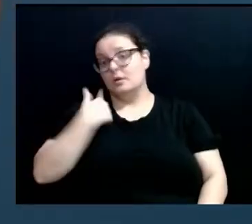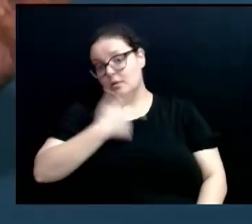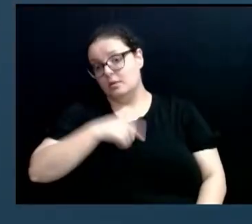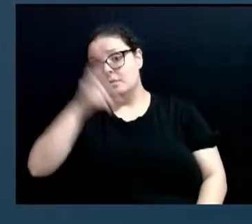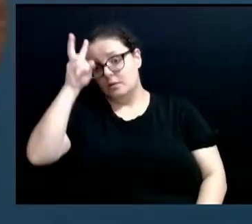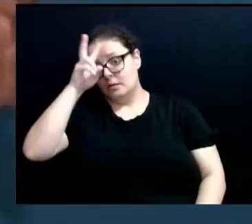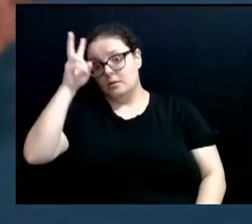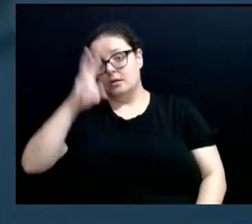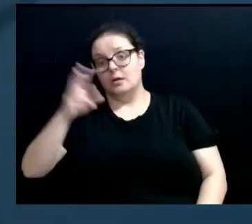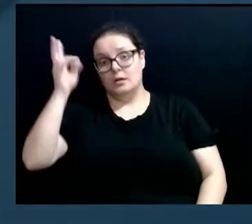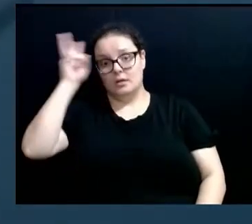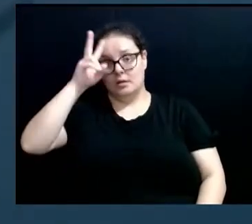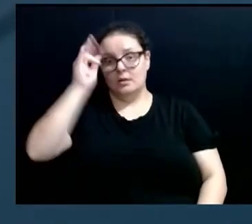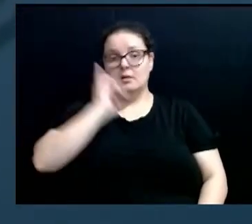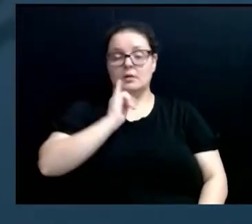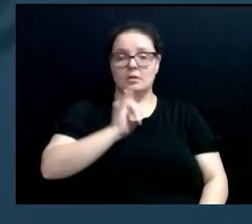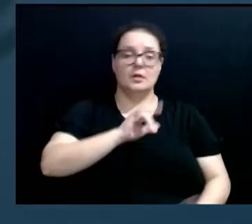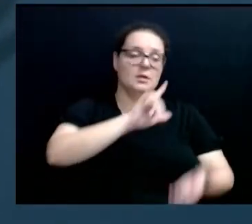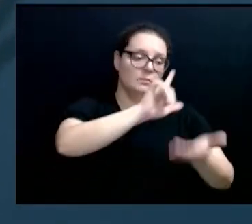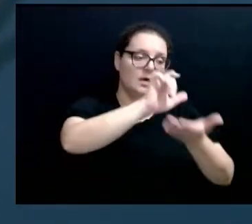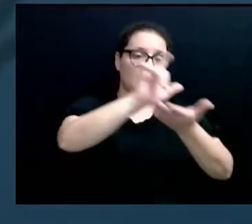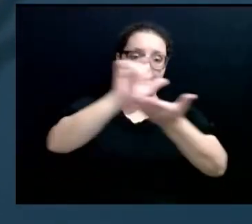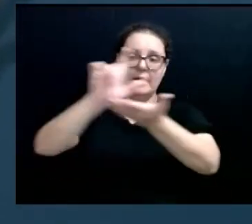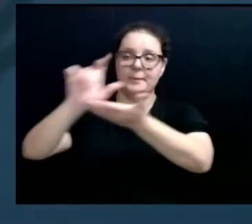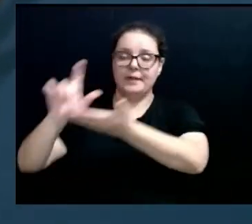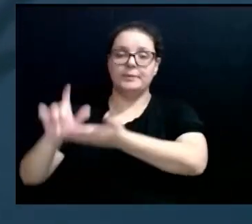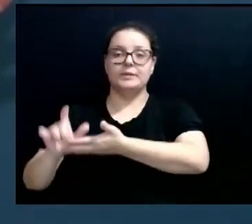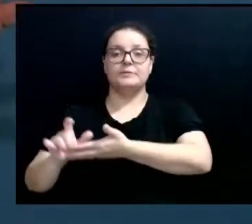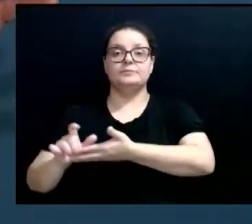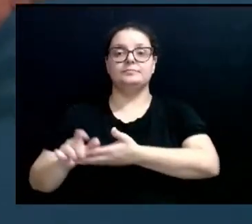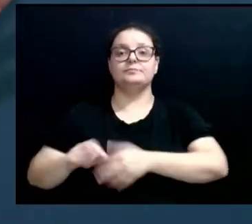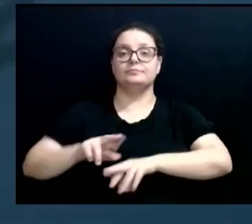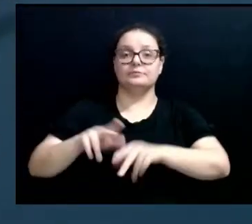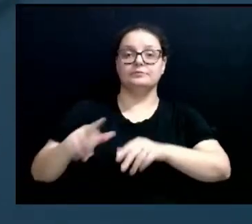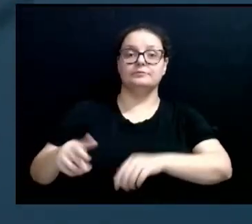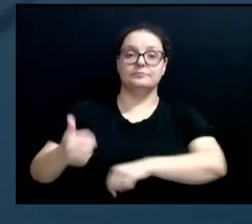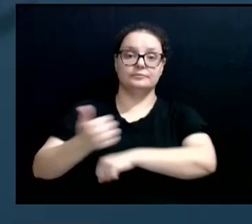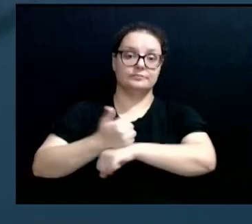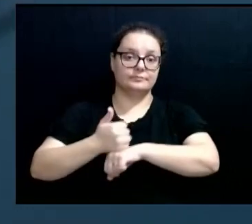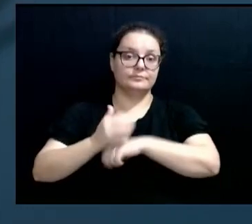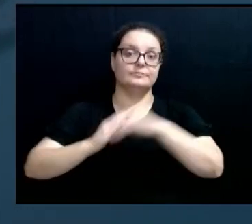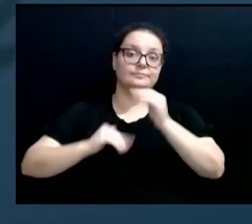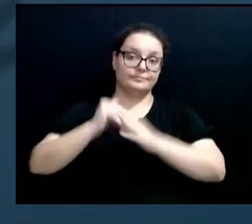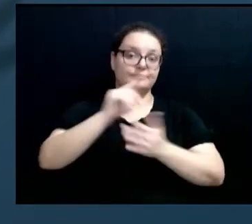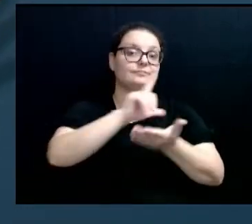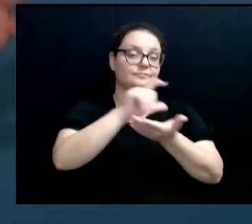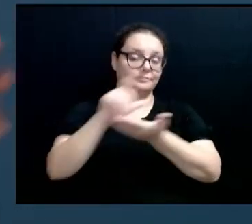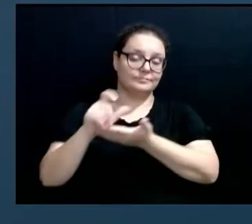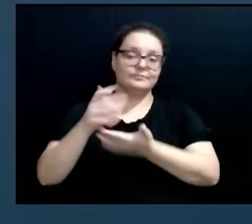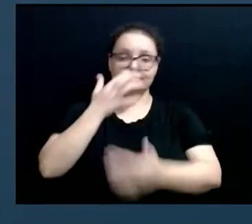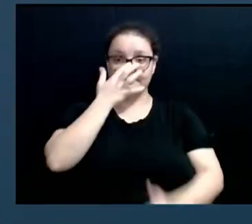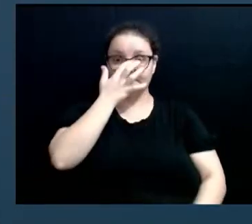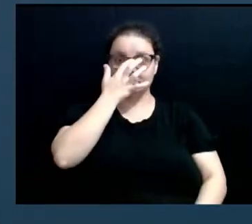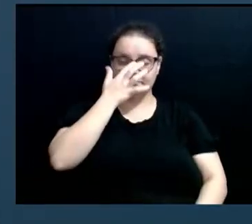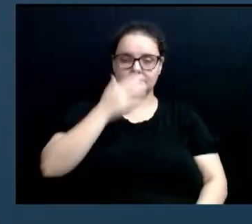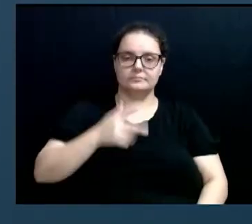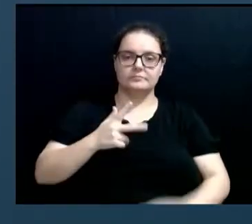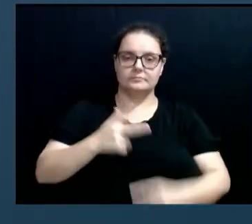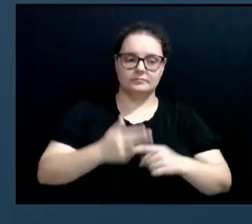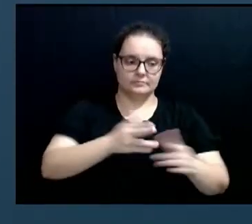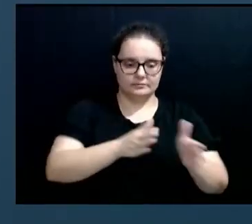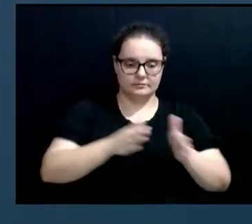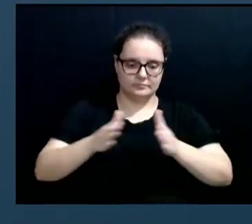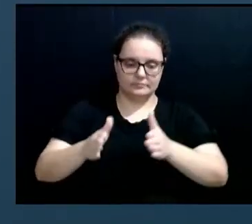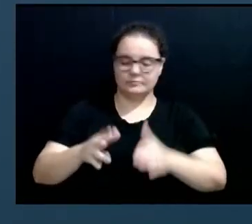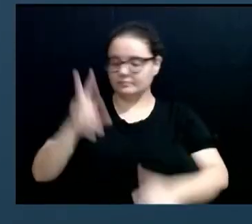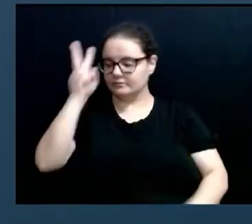nessas fotos, né, captadas por vários fotógrafos, né, que retratam, né, a história, a